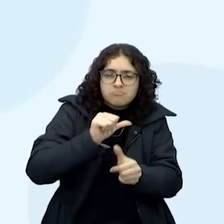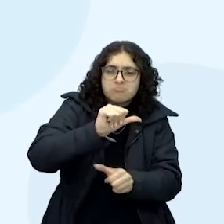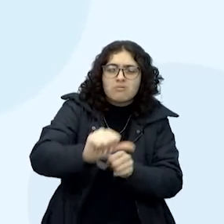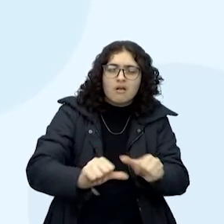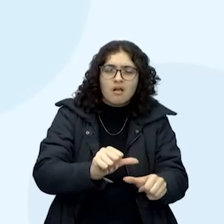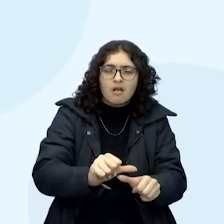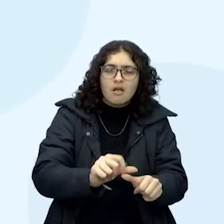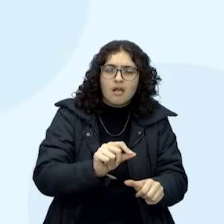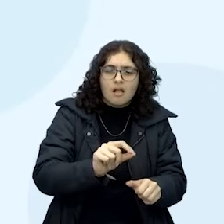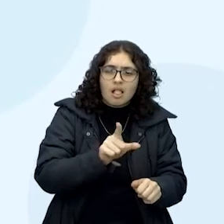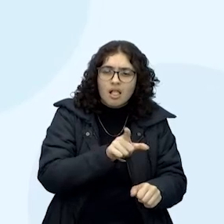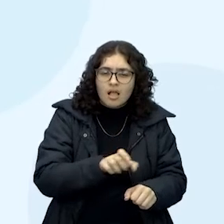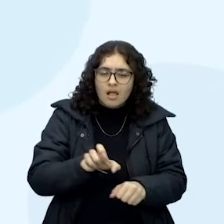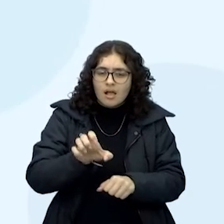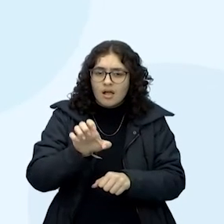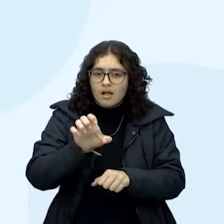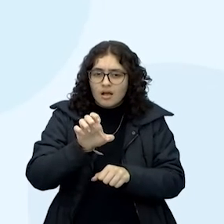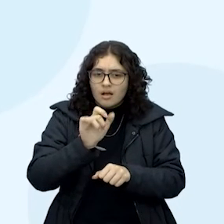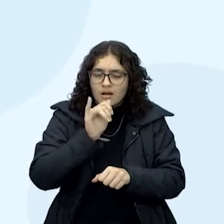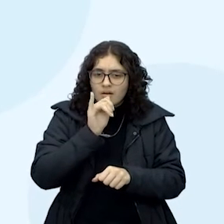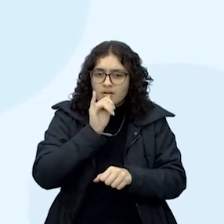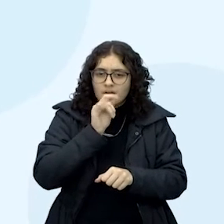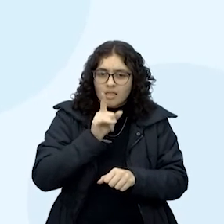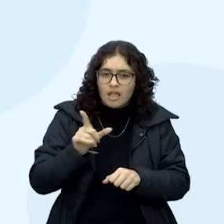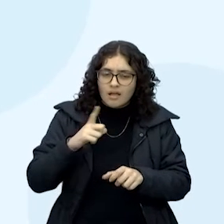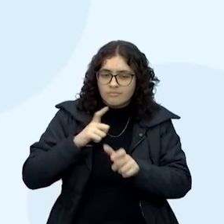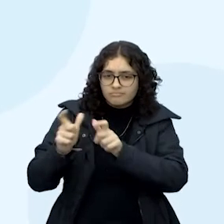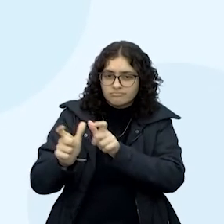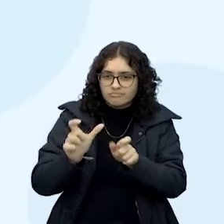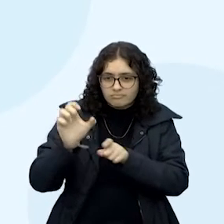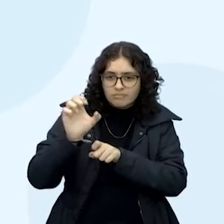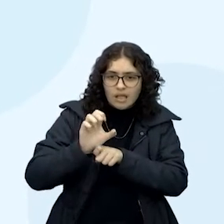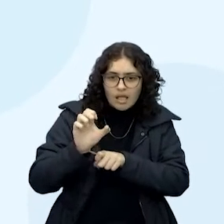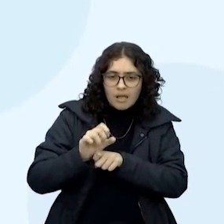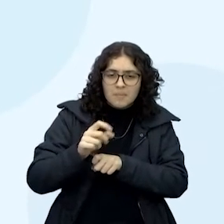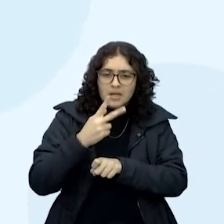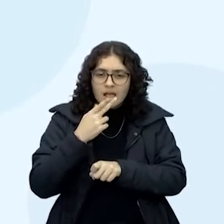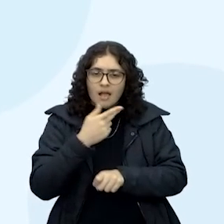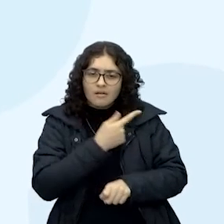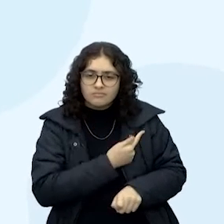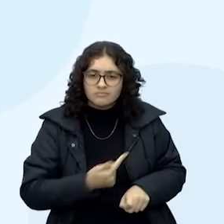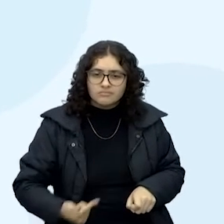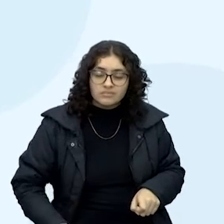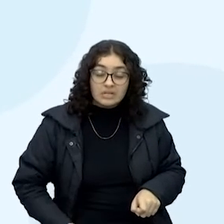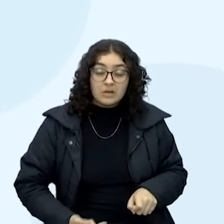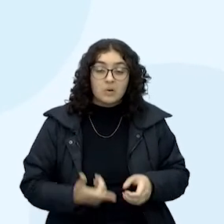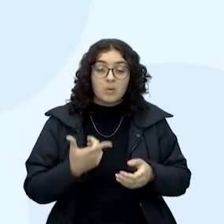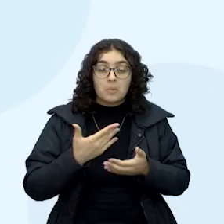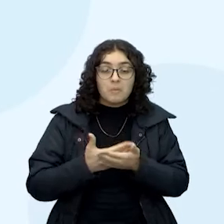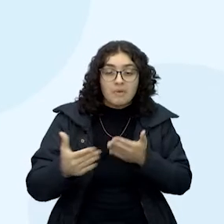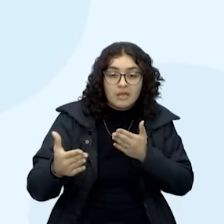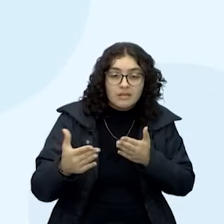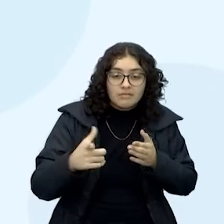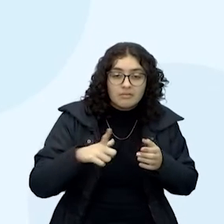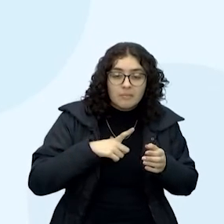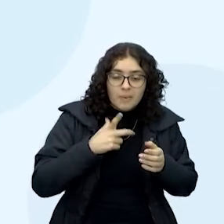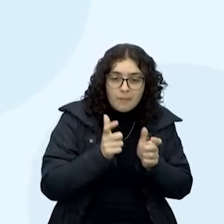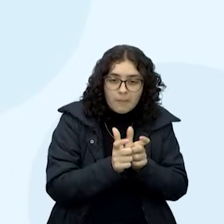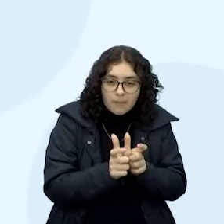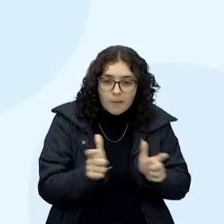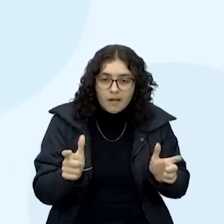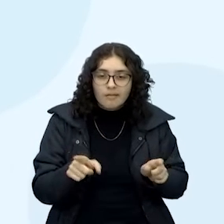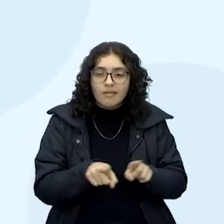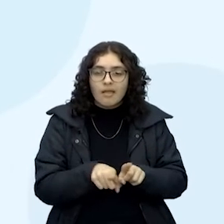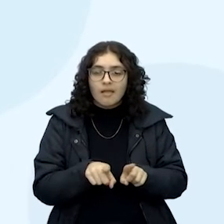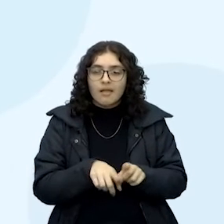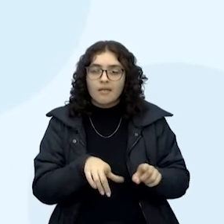os estados, no caso Estado com E maiúsculo, é forma de governo, passam a expandir regimes e